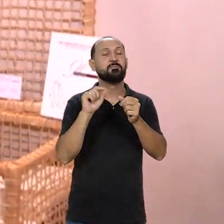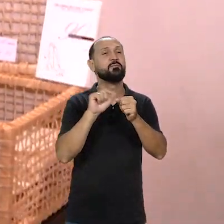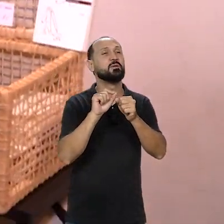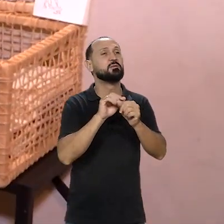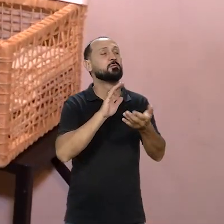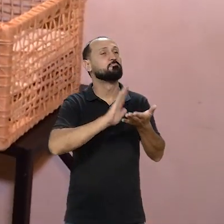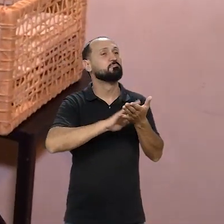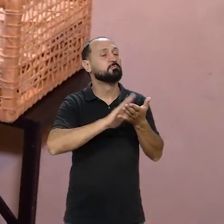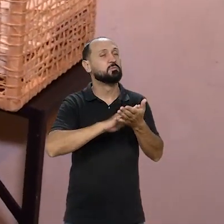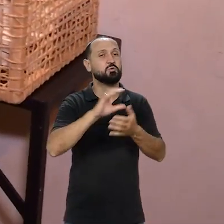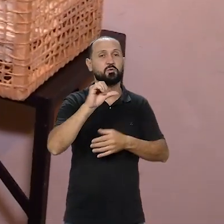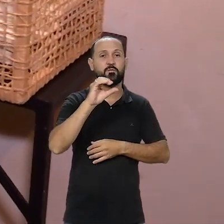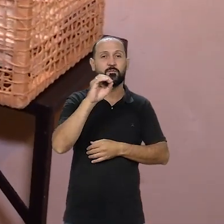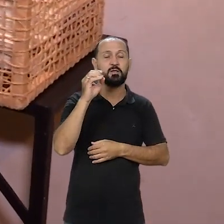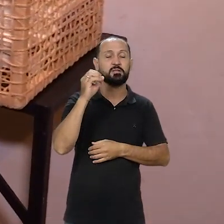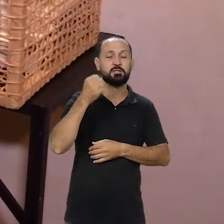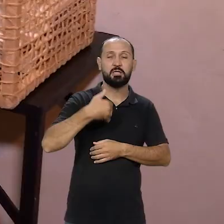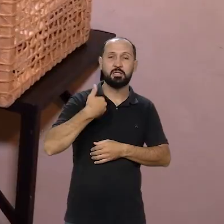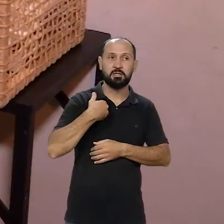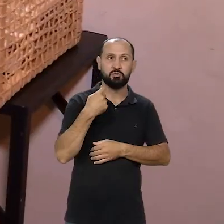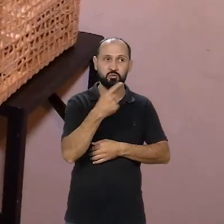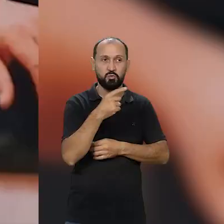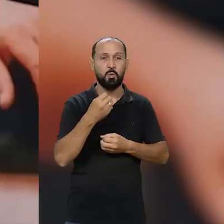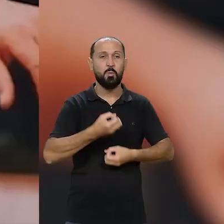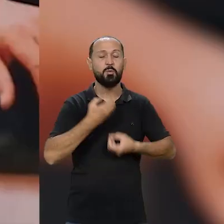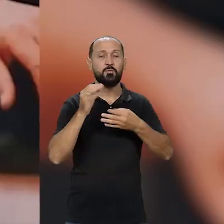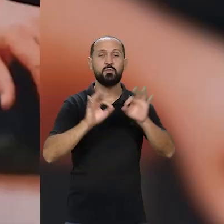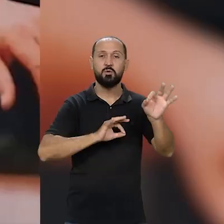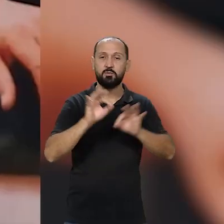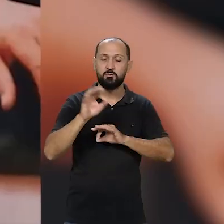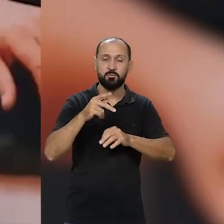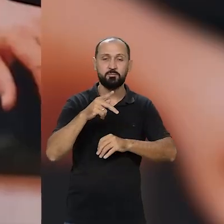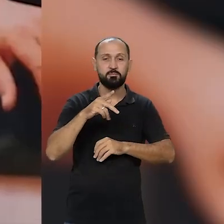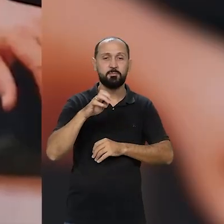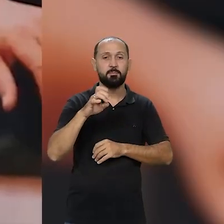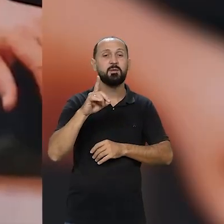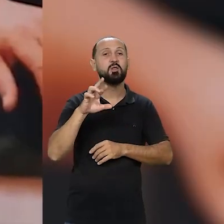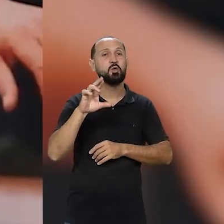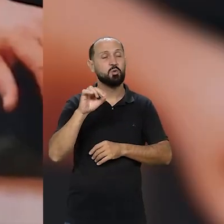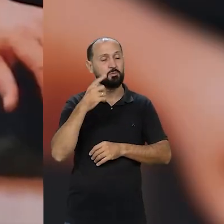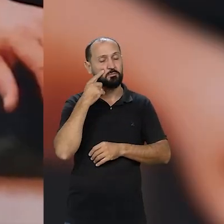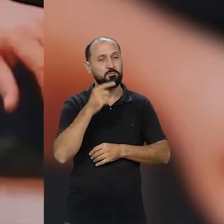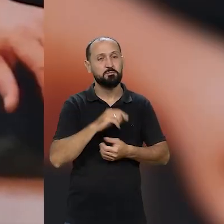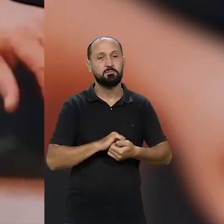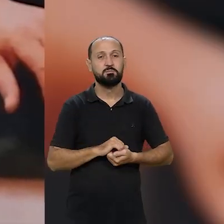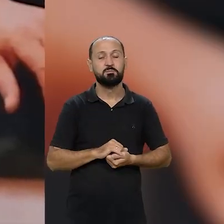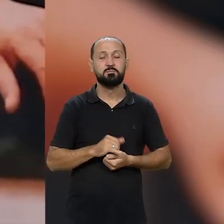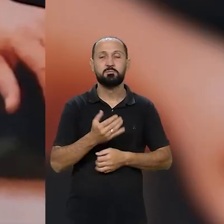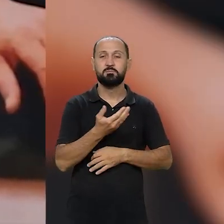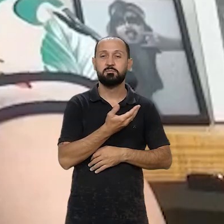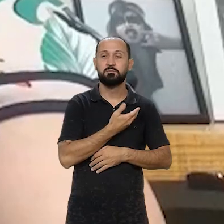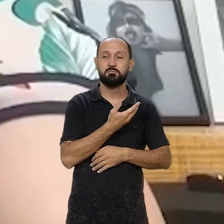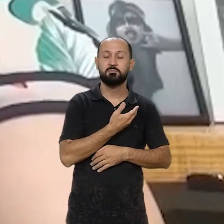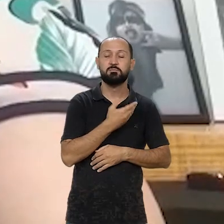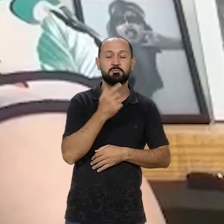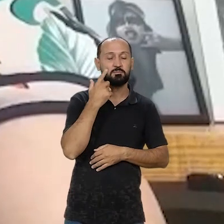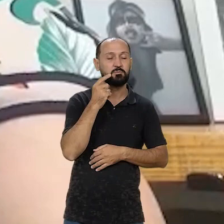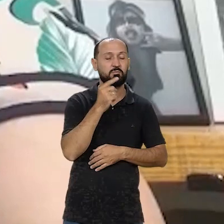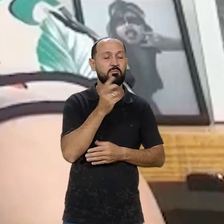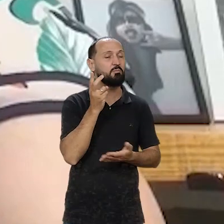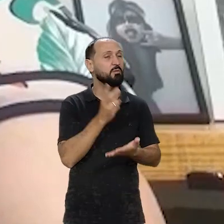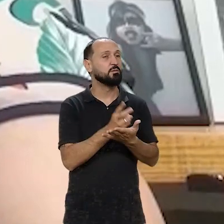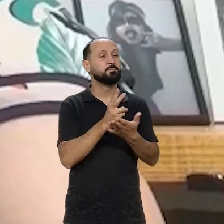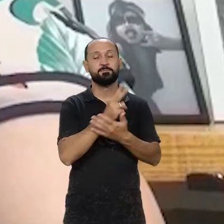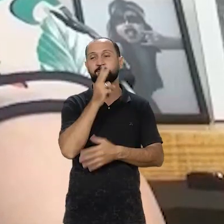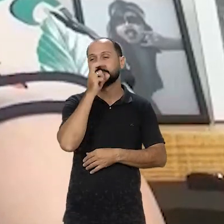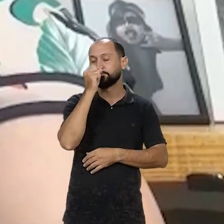Barros, em homenagem aos 90 anos do poeta, foi organizado por Pedro. A amizade do meu pai e do